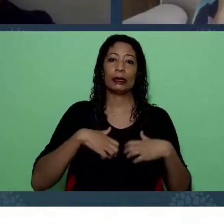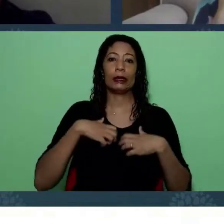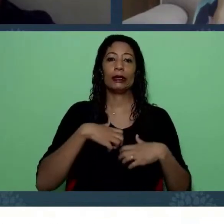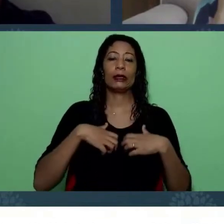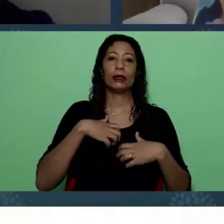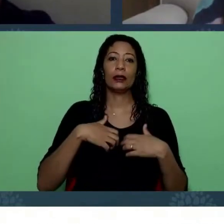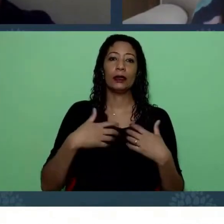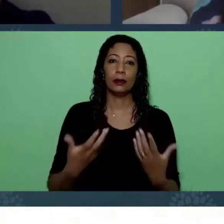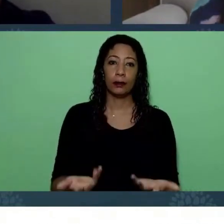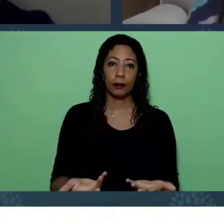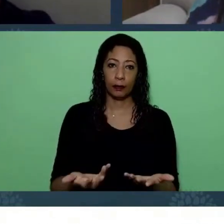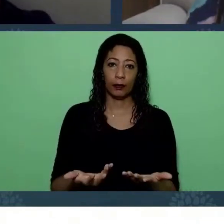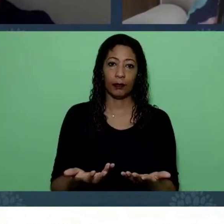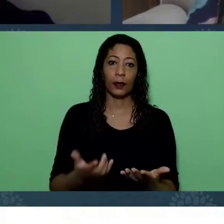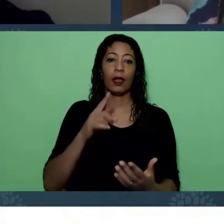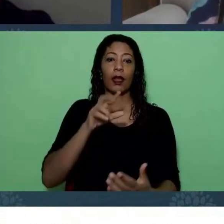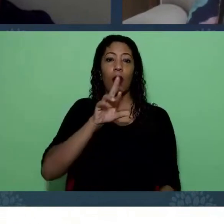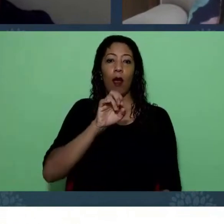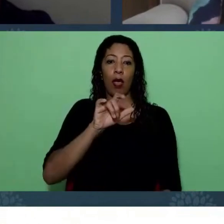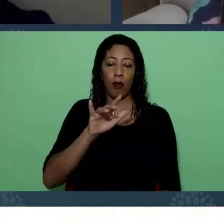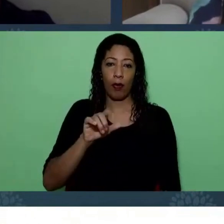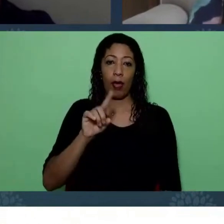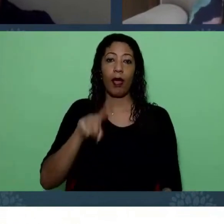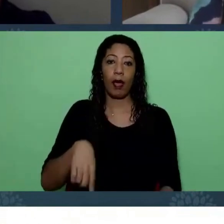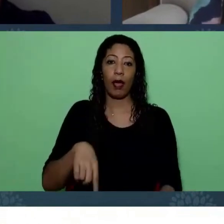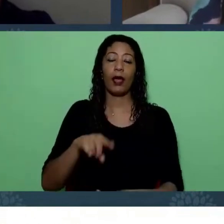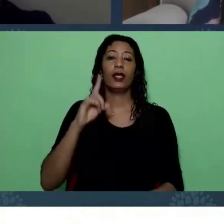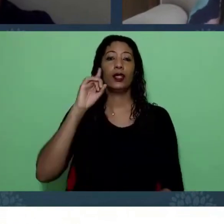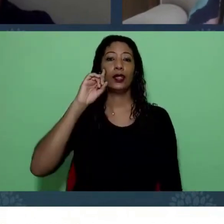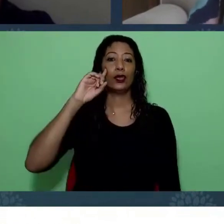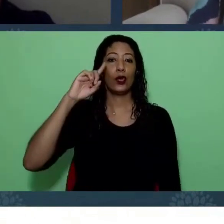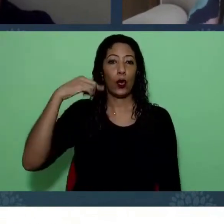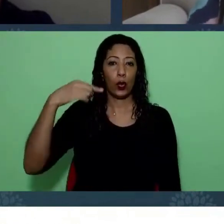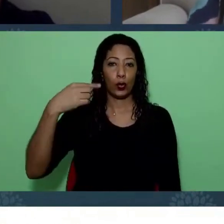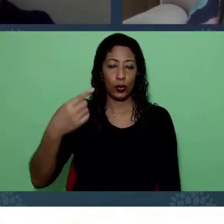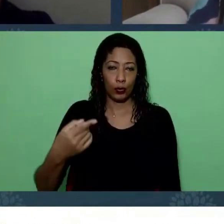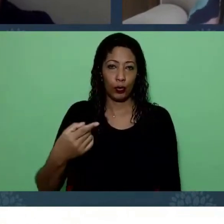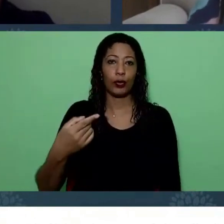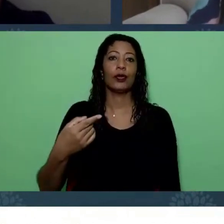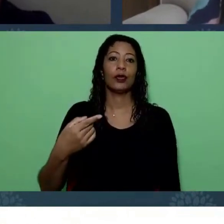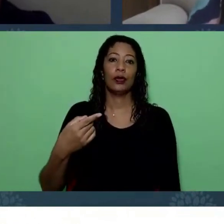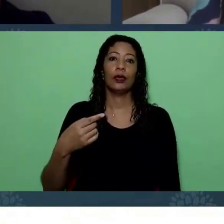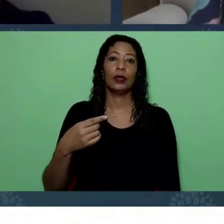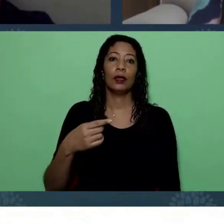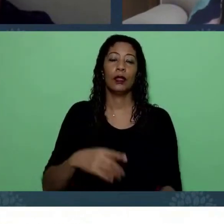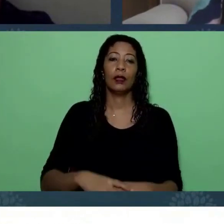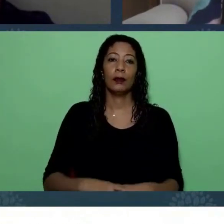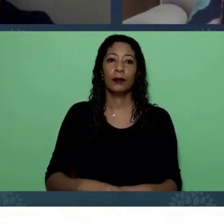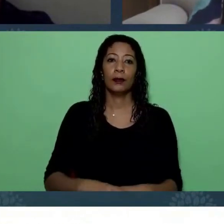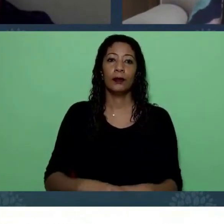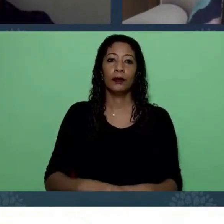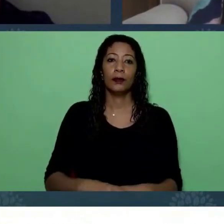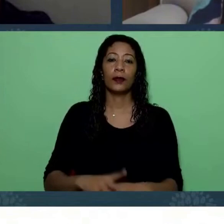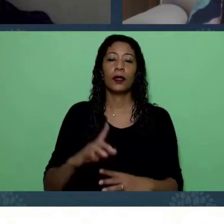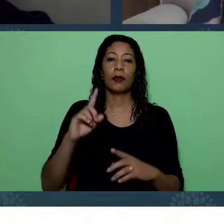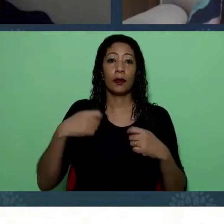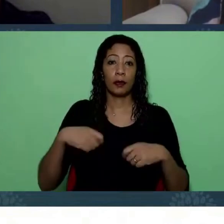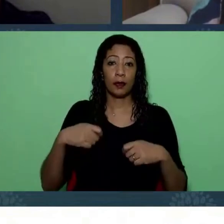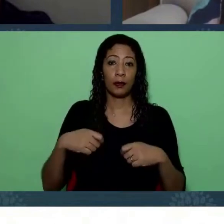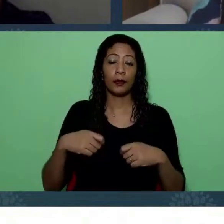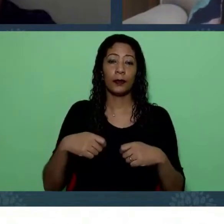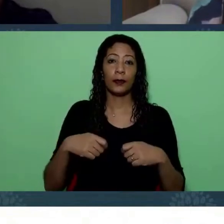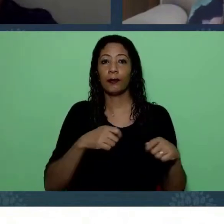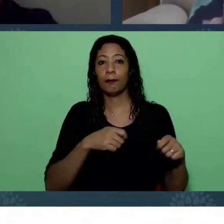Relvar é um tratamento crônico, diário, que não deve ser usado somente se o paciente tiver falta de ar. Ele é para ser usado diariamente,